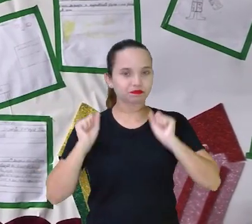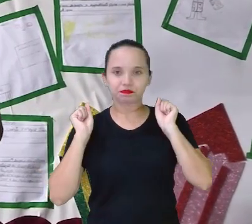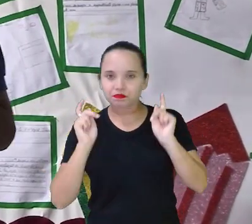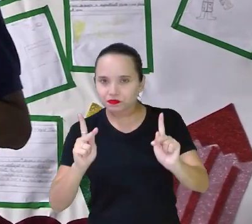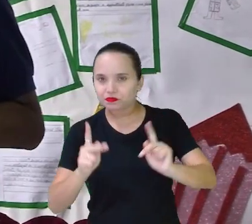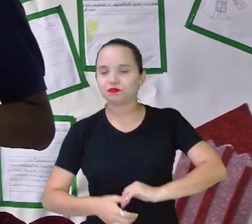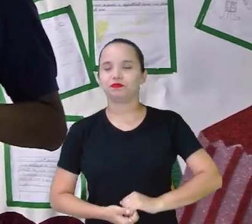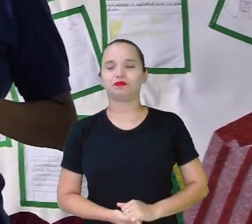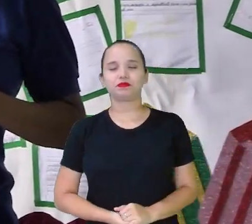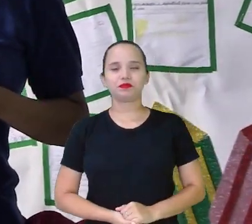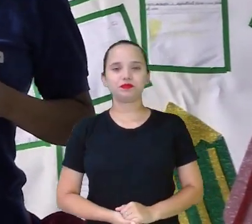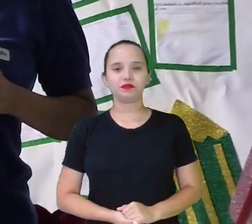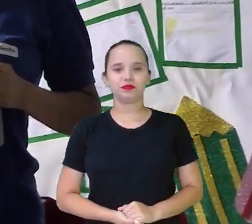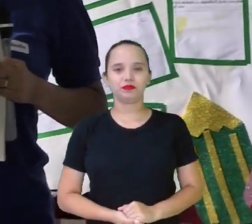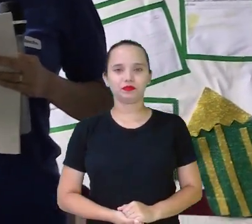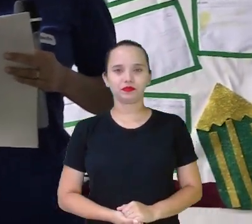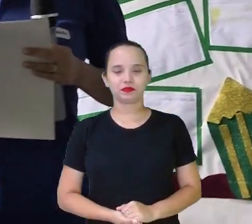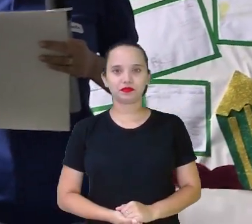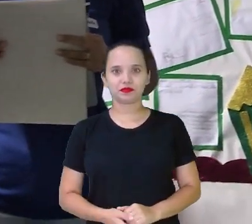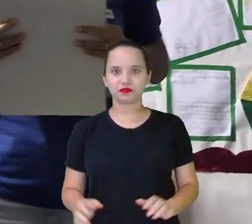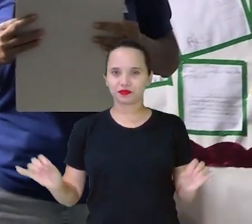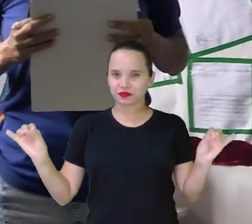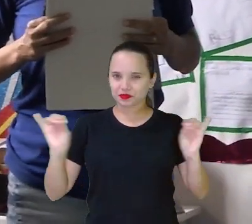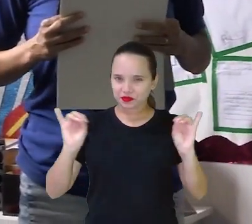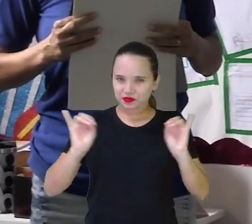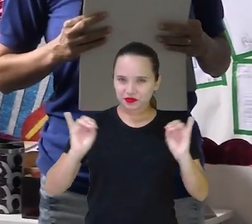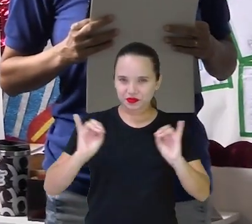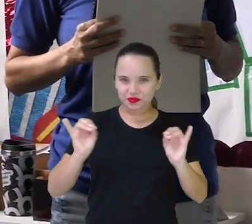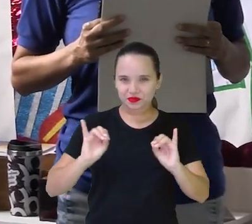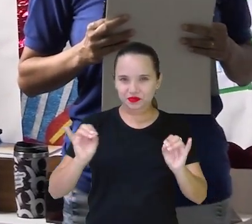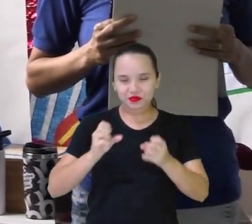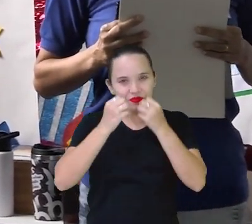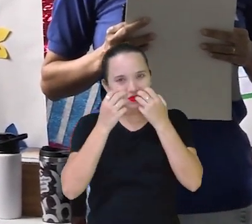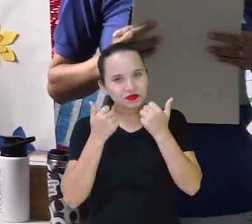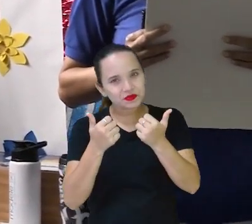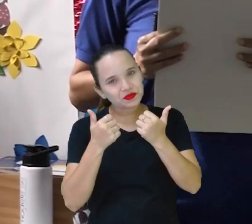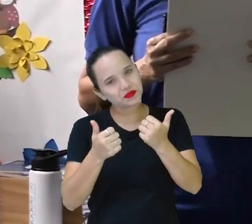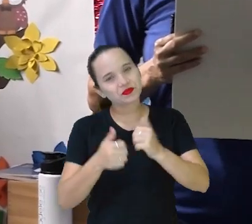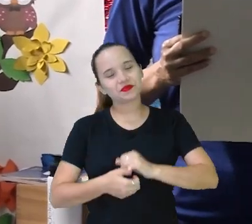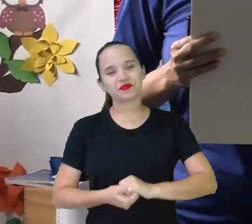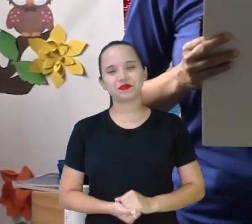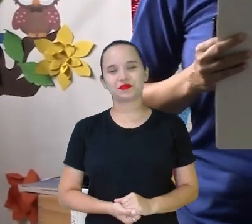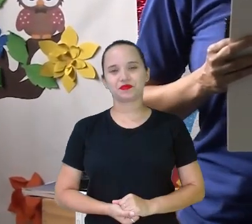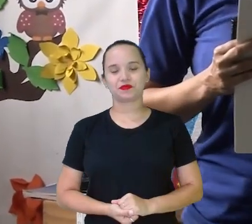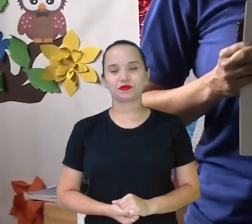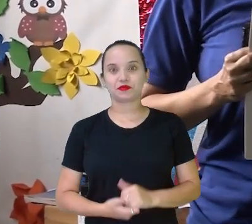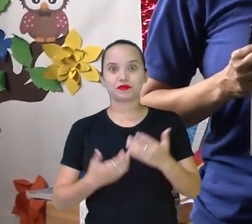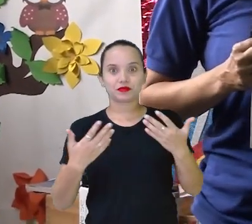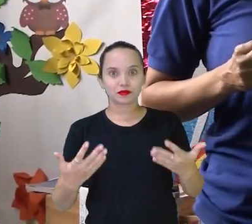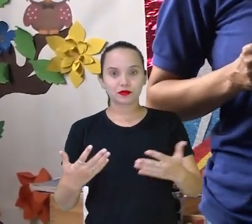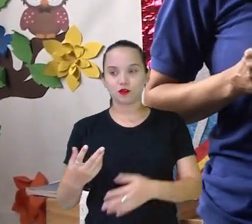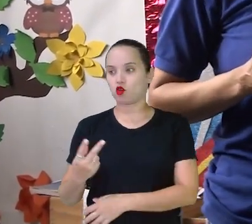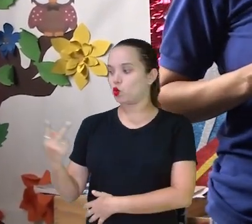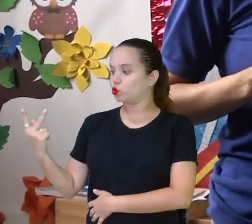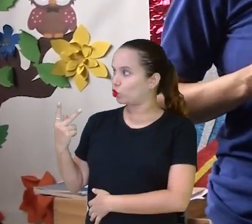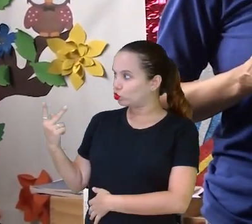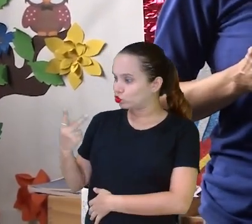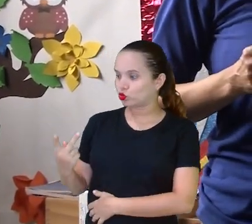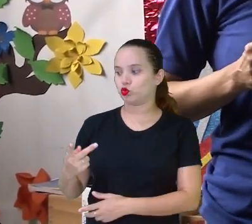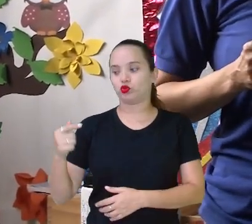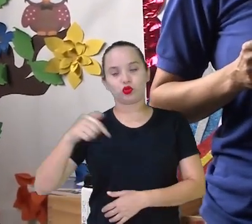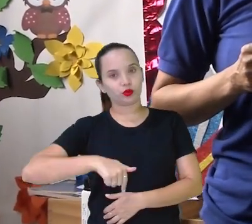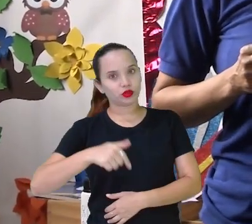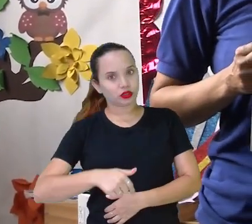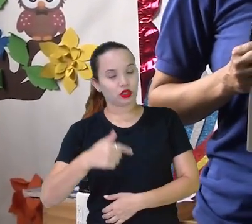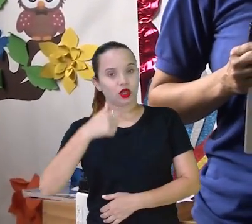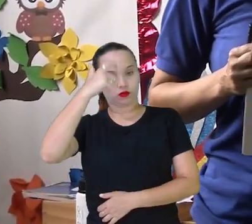certo? Oi, gente, tudo bom? Eu e a professora Esther estamos aqui, eu sou a professora